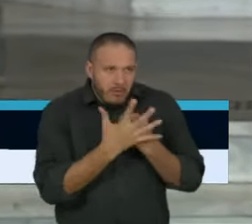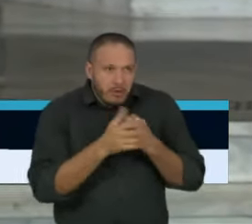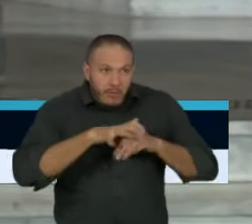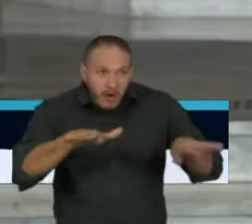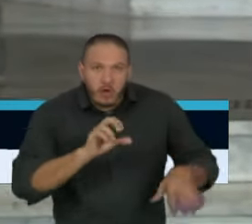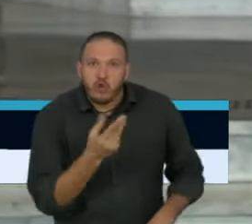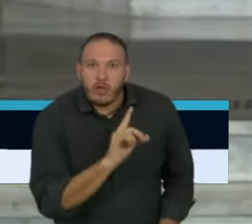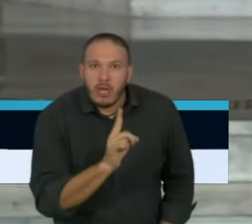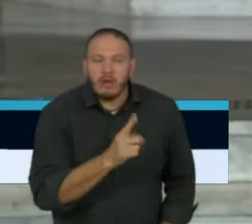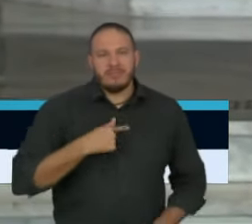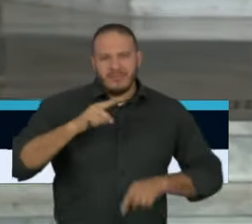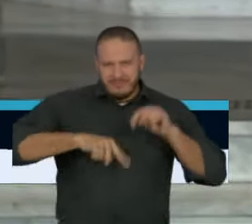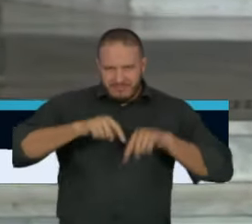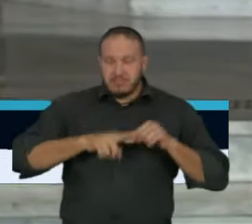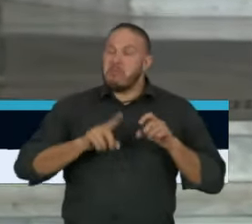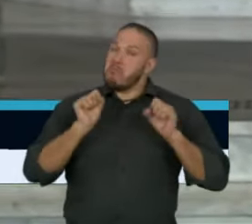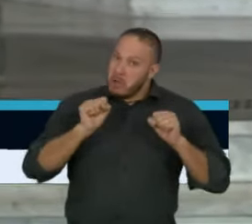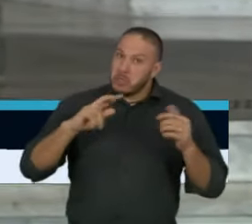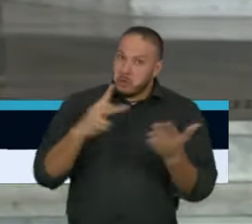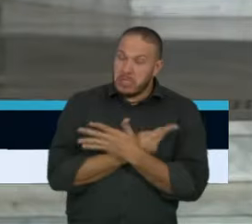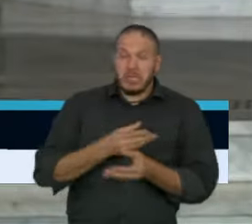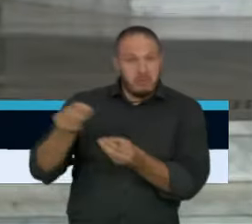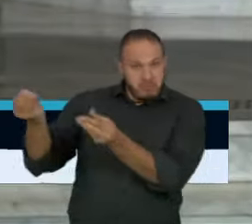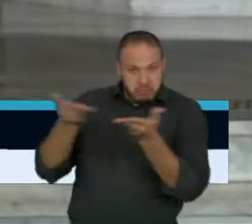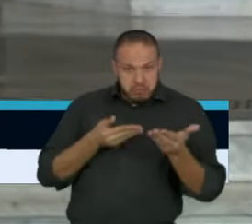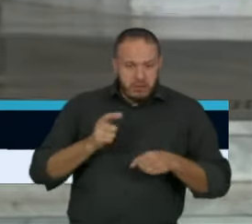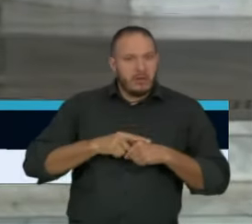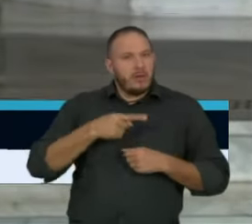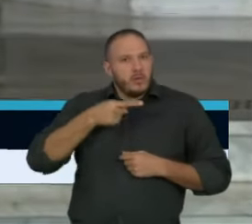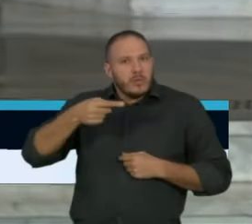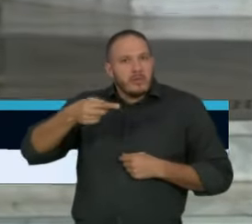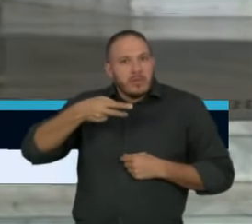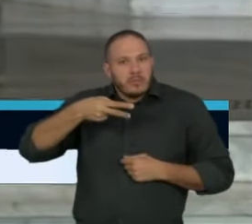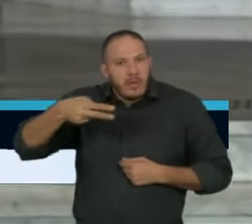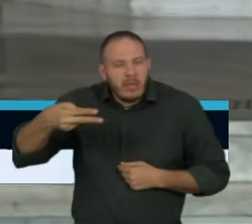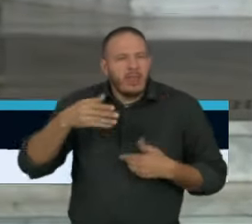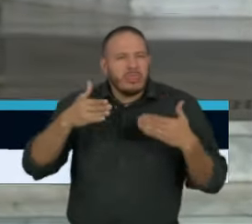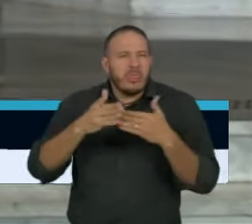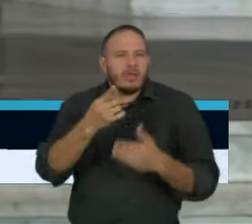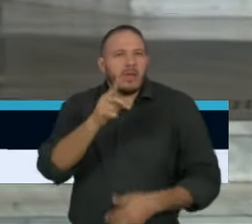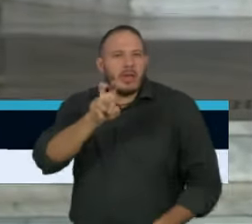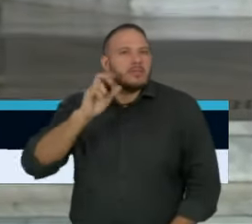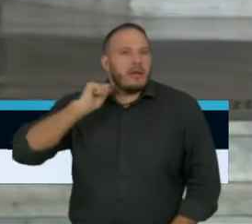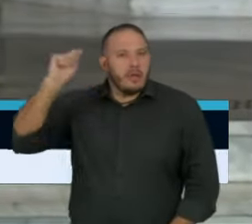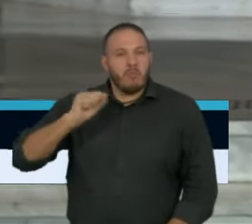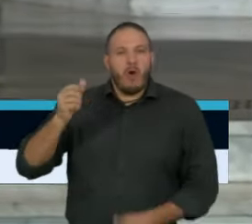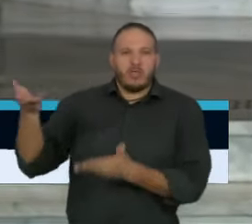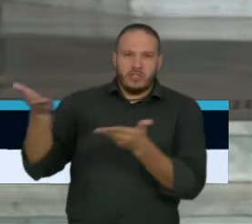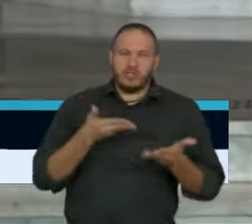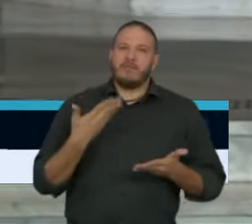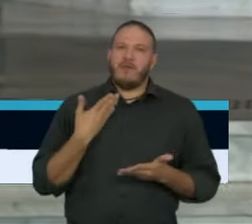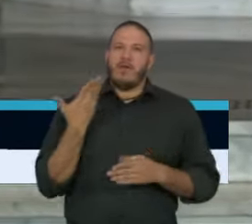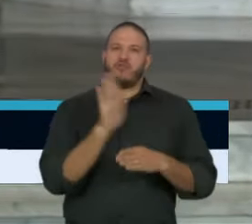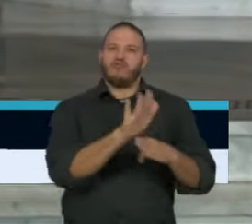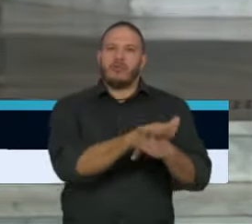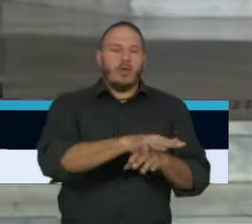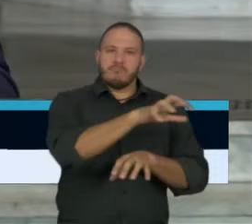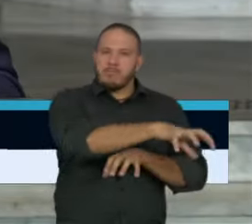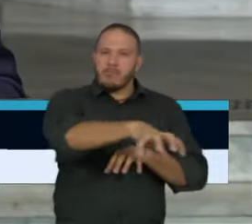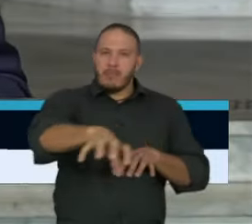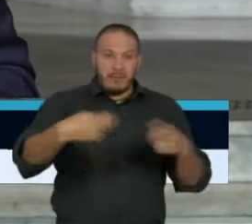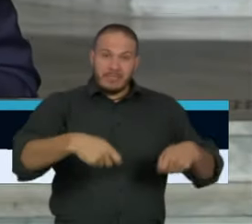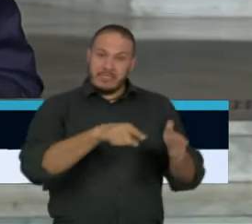poderá chegar já agora no final da primeira quinzena de abril. Com isso, nós supriremos a rede desses laboratórios que precisam desses insumos